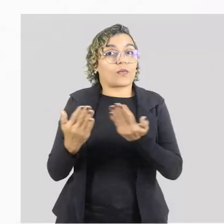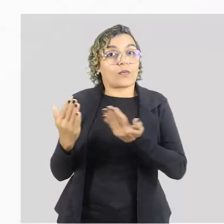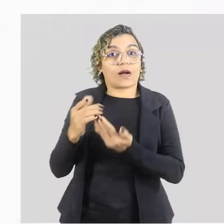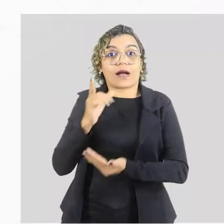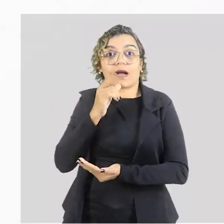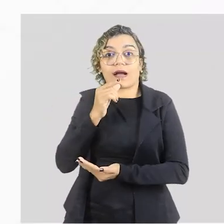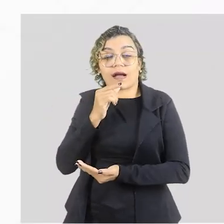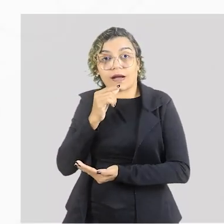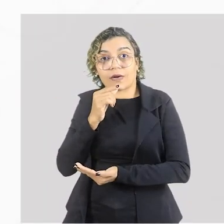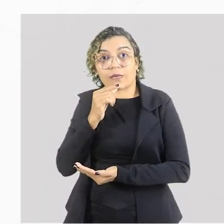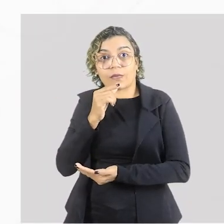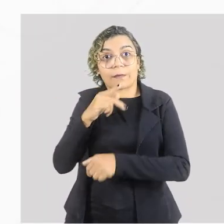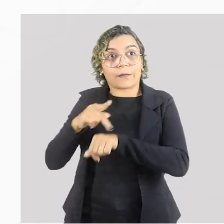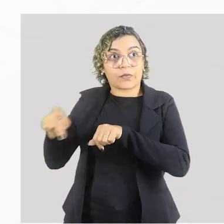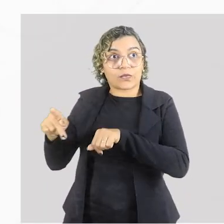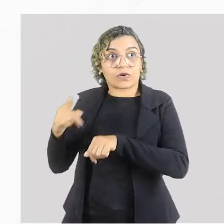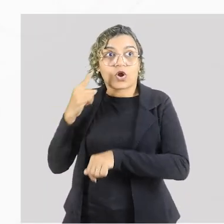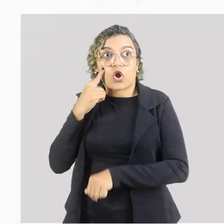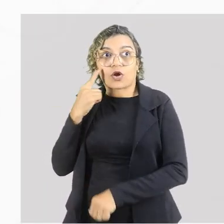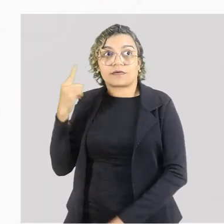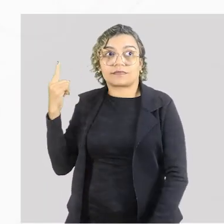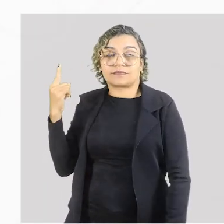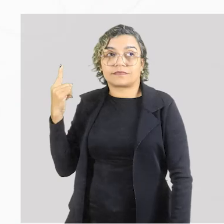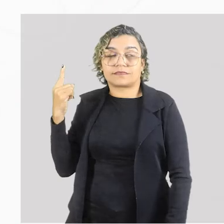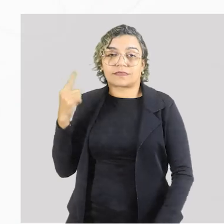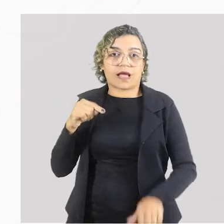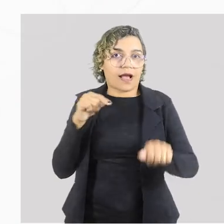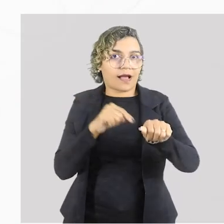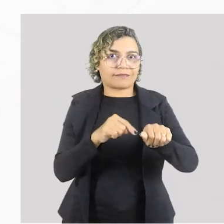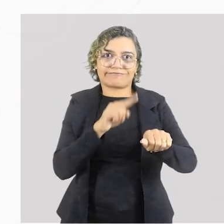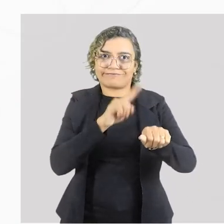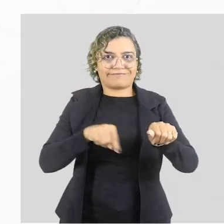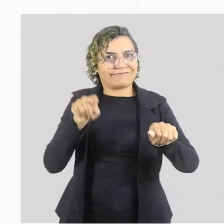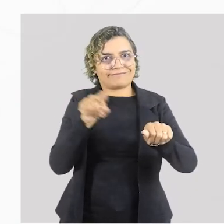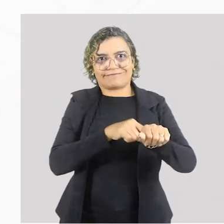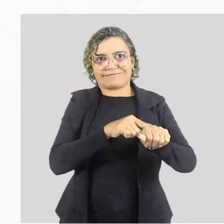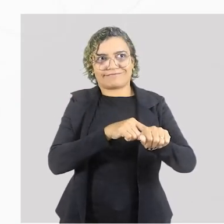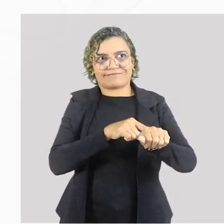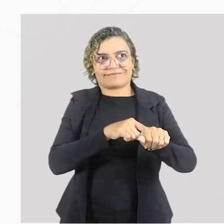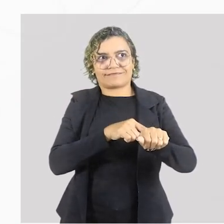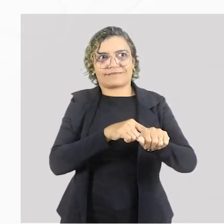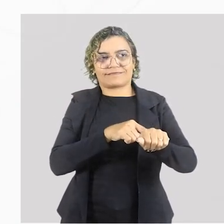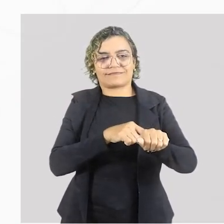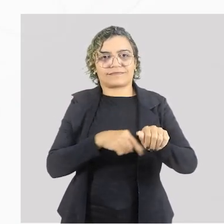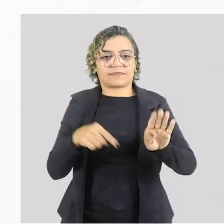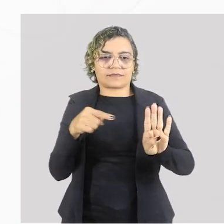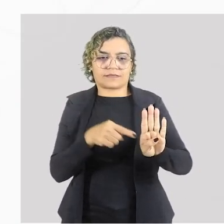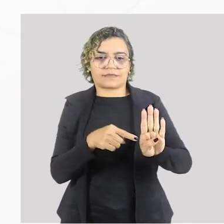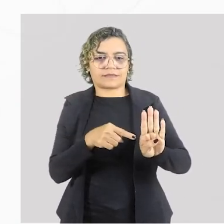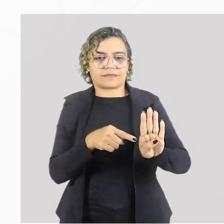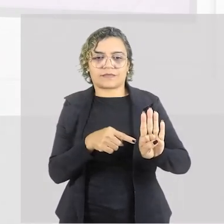água do mar tem maior densidade. Ele falou que tem menor, não pode ser letra A. Tem